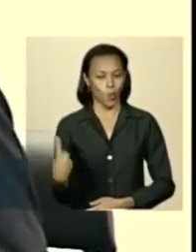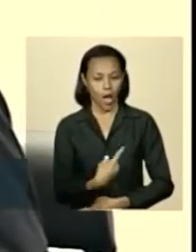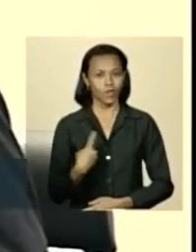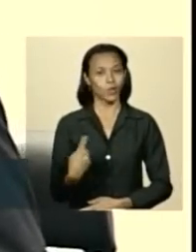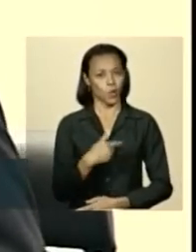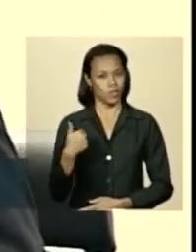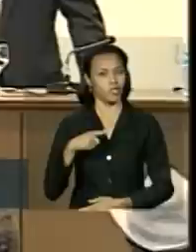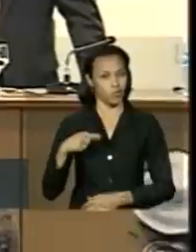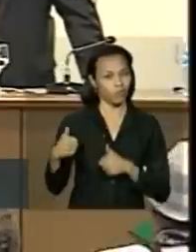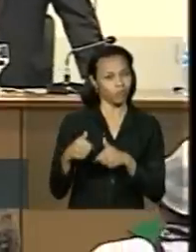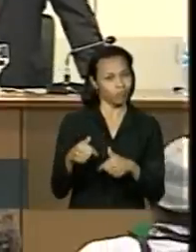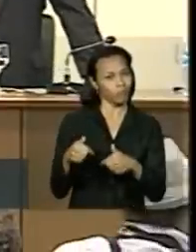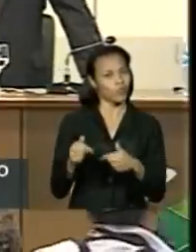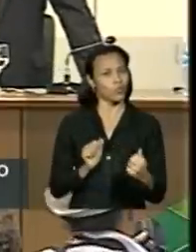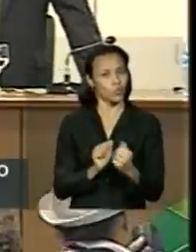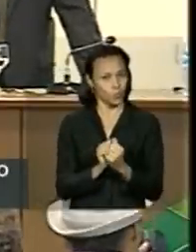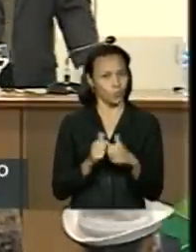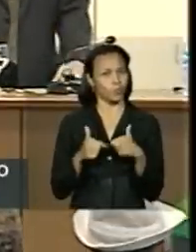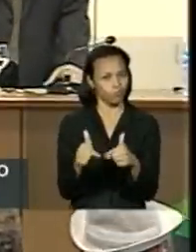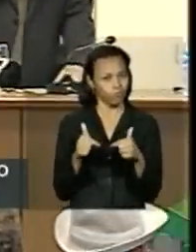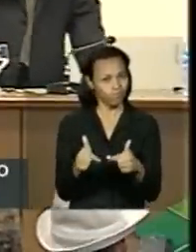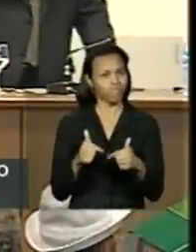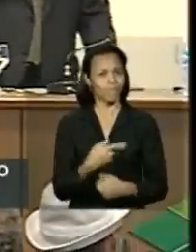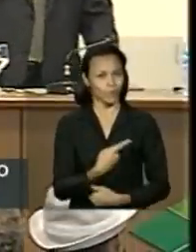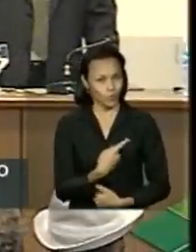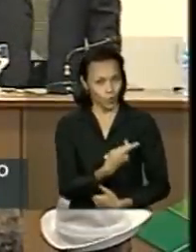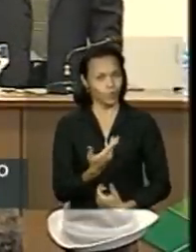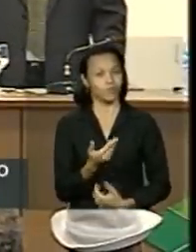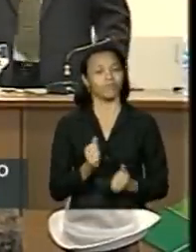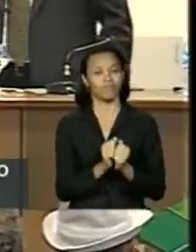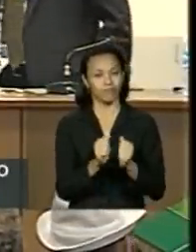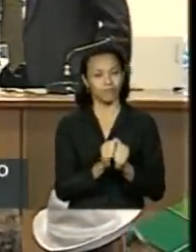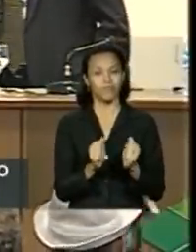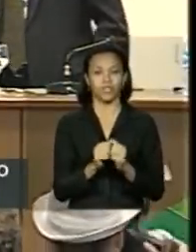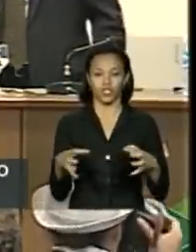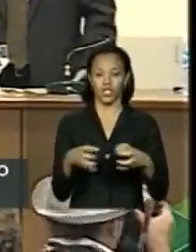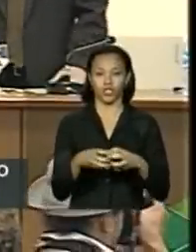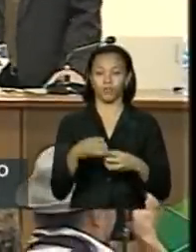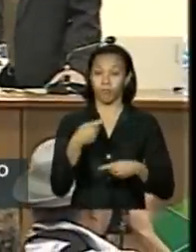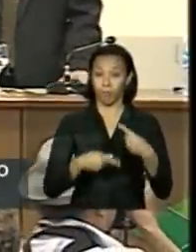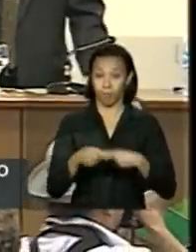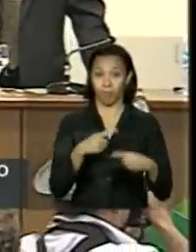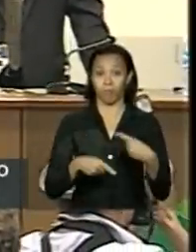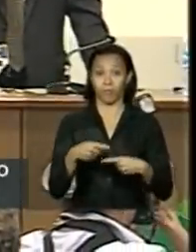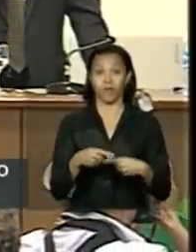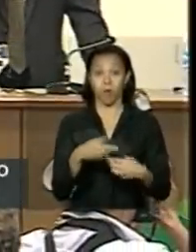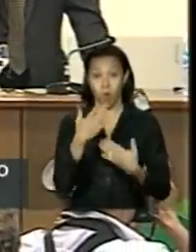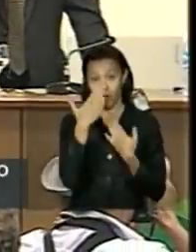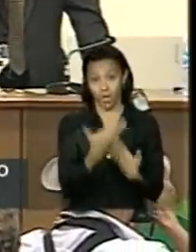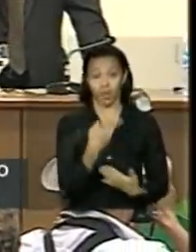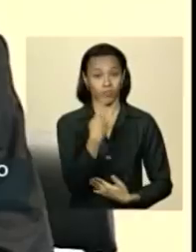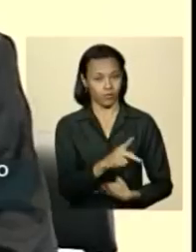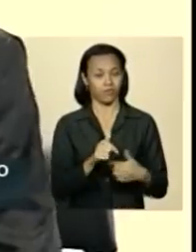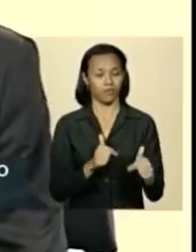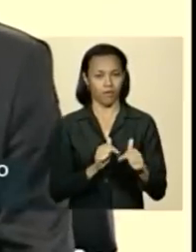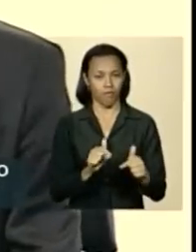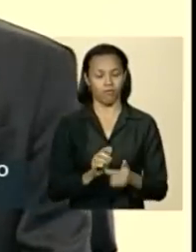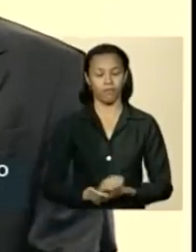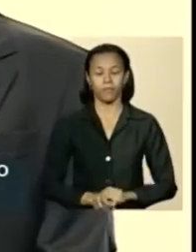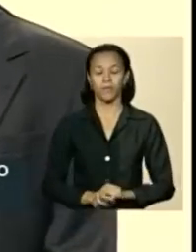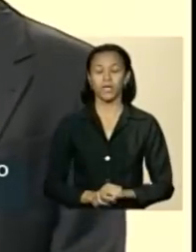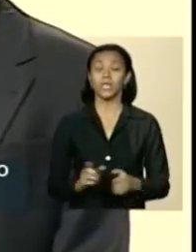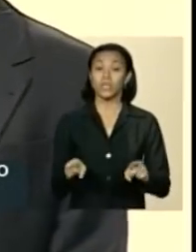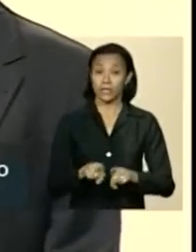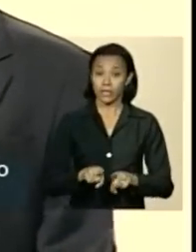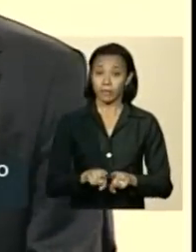somos militantes dessa causa e somos companheiros inclusive de partido então muito obrigado C pelo teu trabalho eu queria